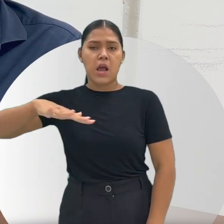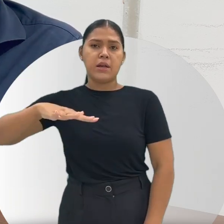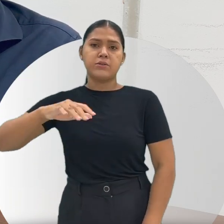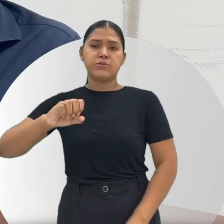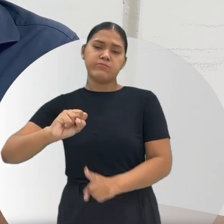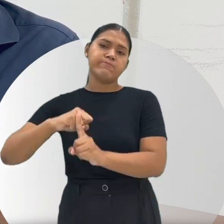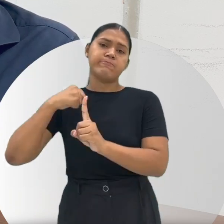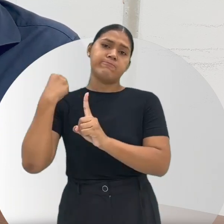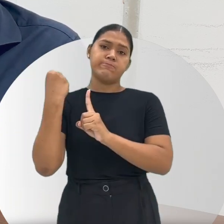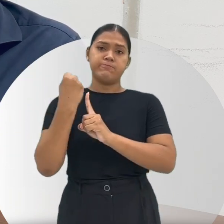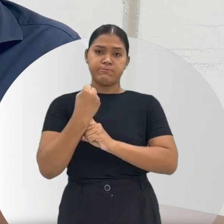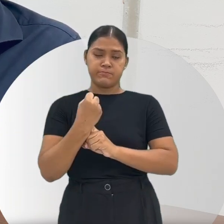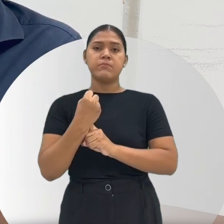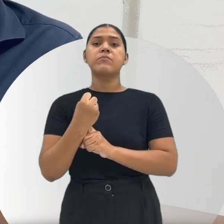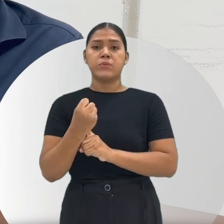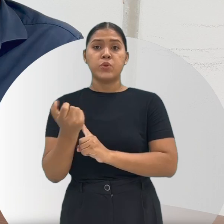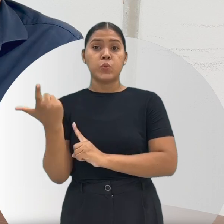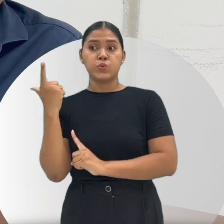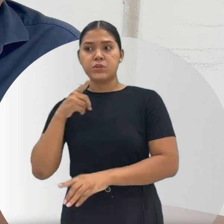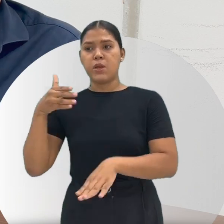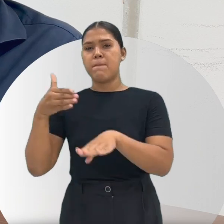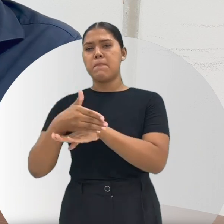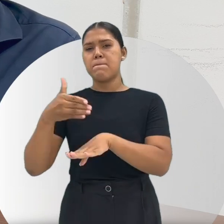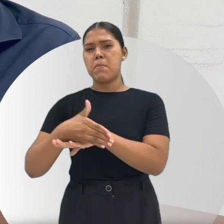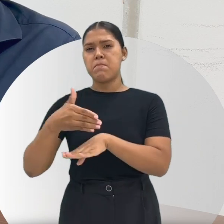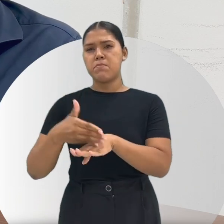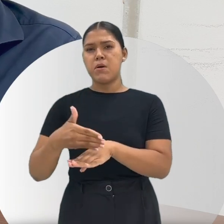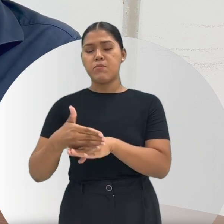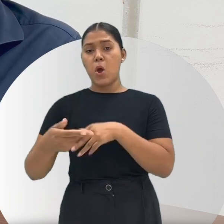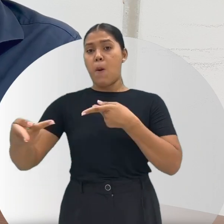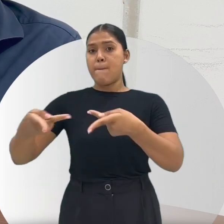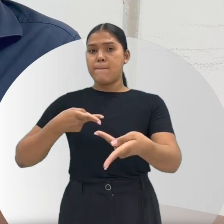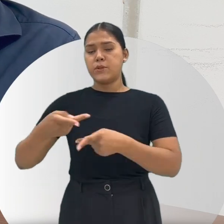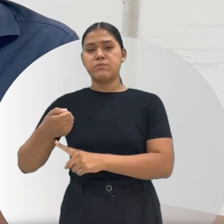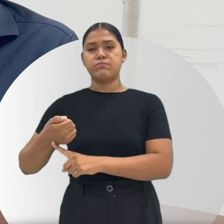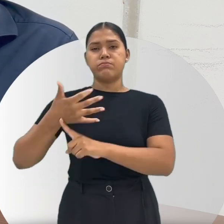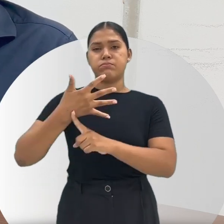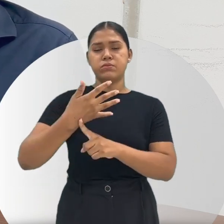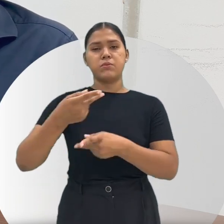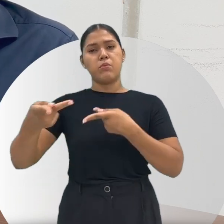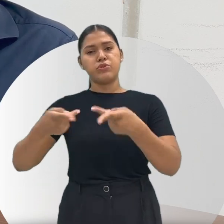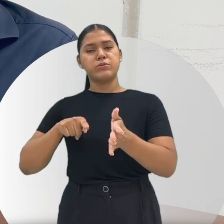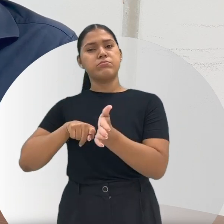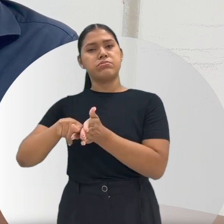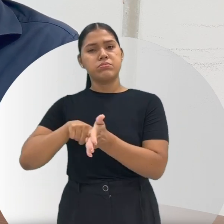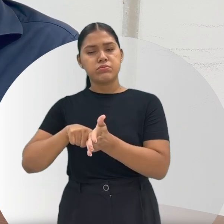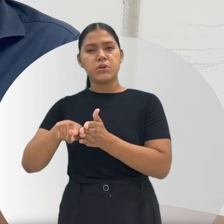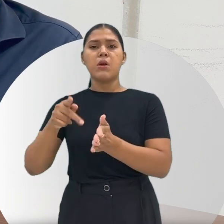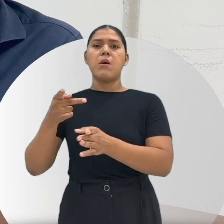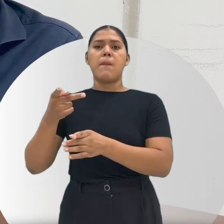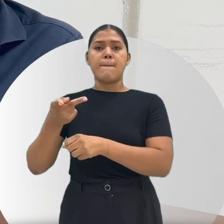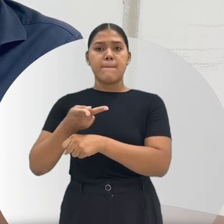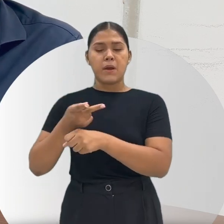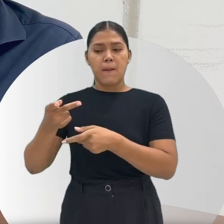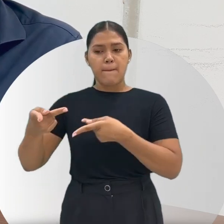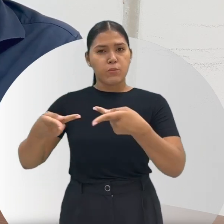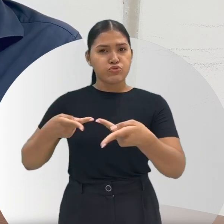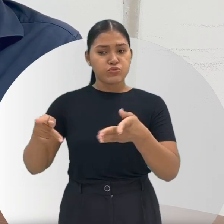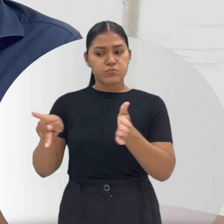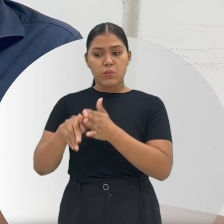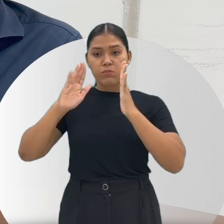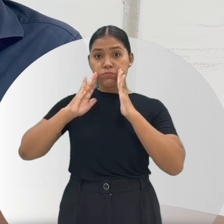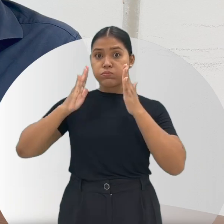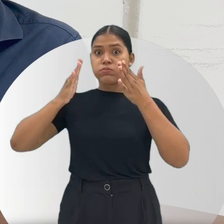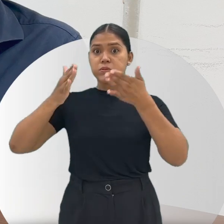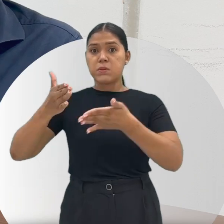se engajar nos projetos de pesquisa e de extensão, fazendo com que eles tenham um ganho duplo, o ganho financeiro, obviamente, mas